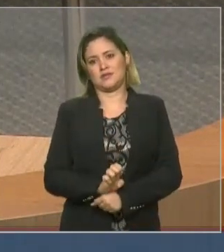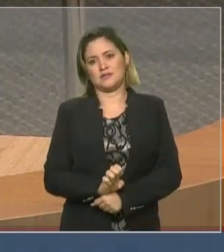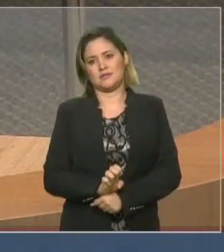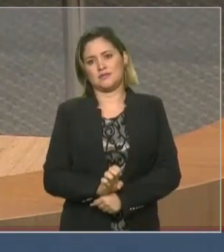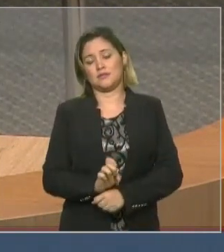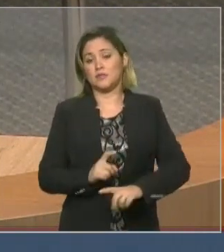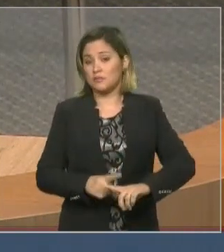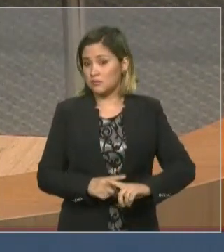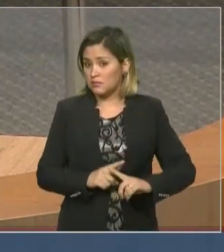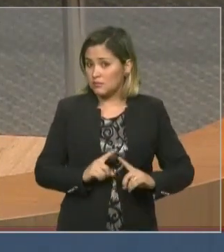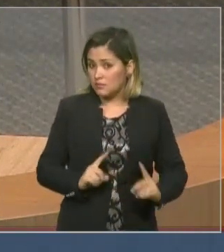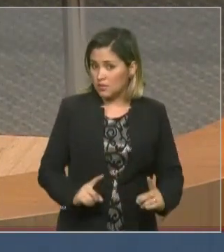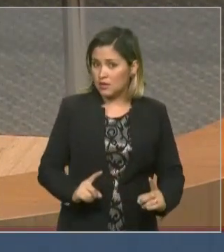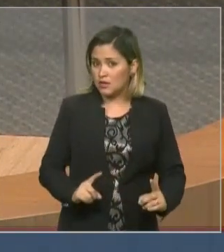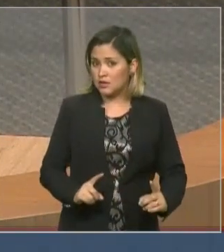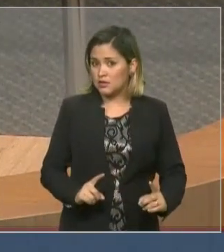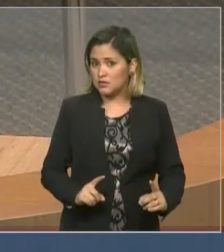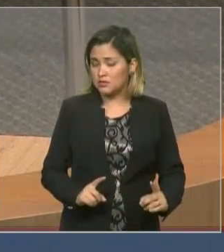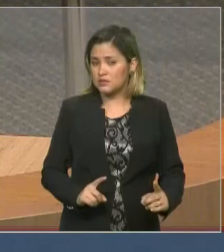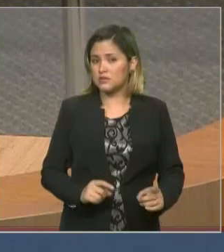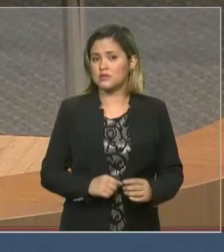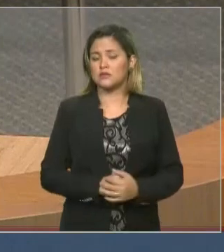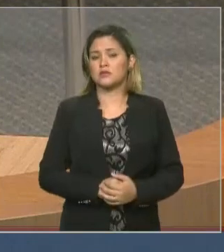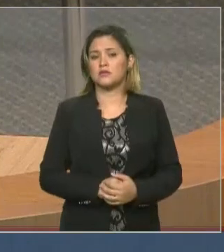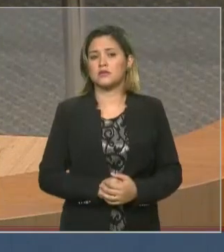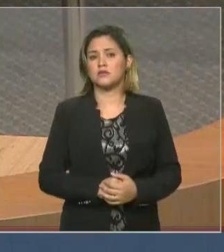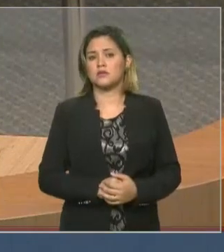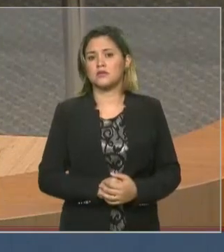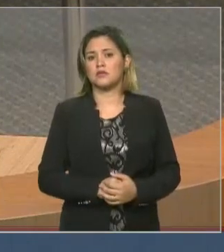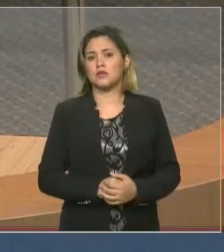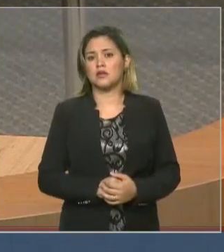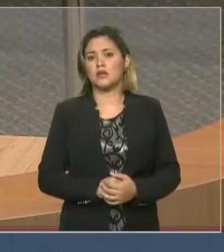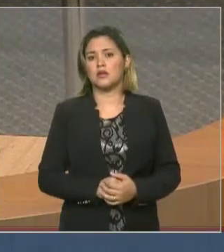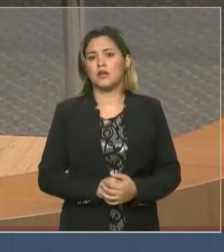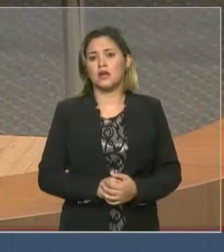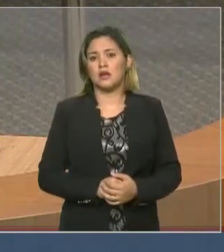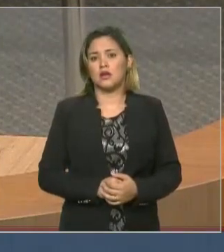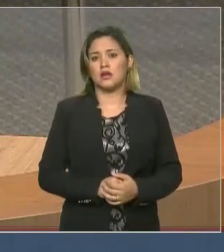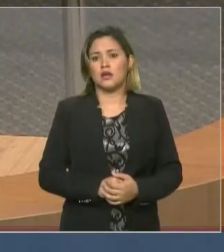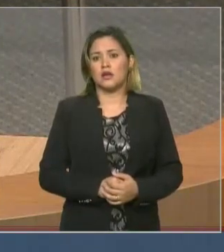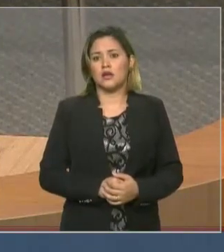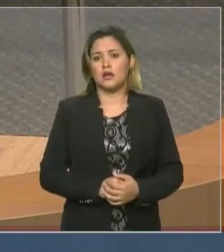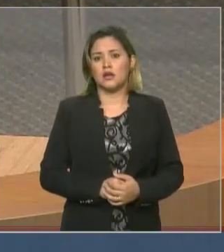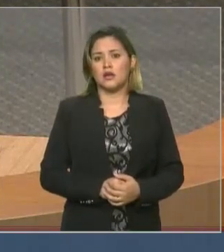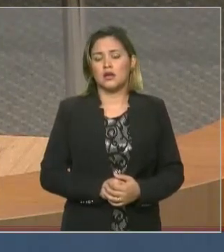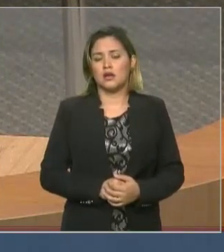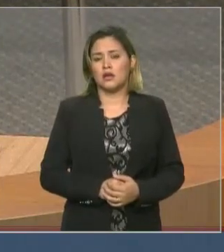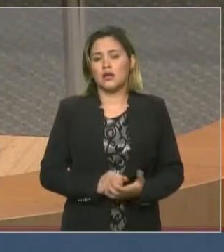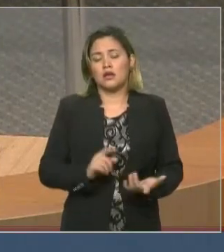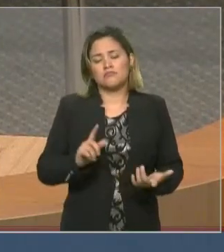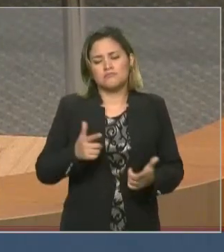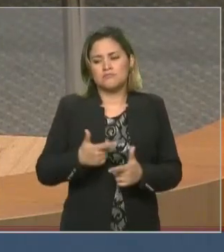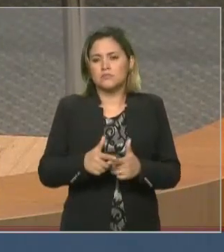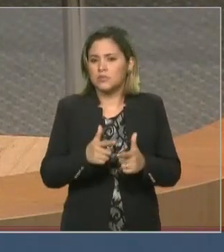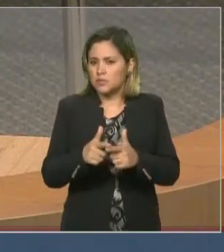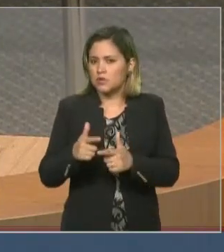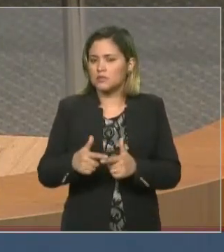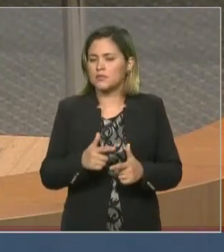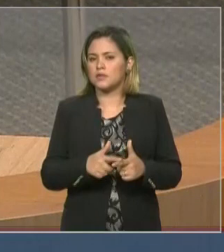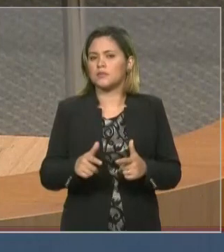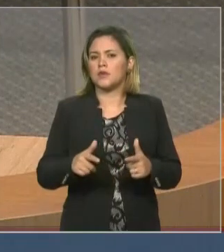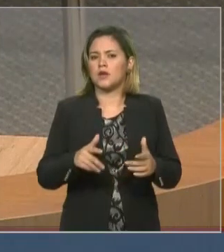aí é um caso polêmico, a cassação não de Aquiles Lisboa. Mas o que mais